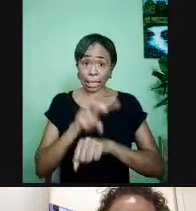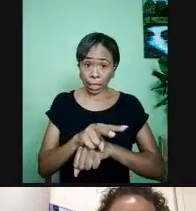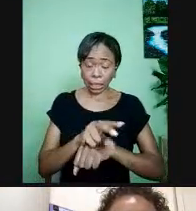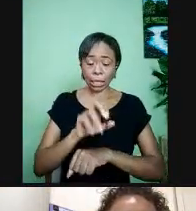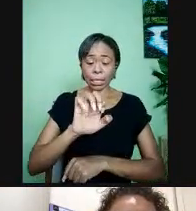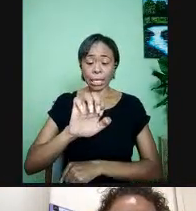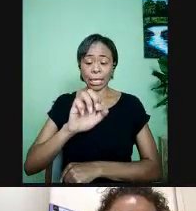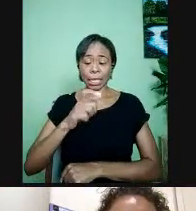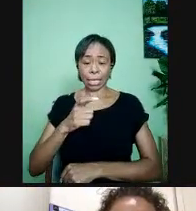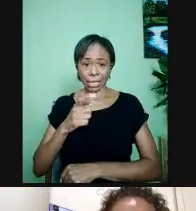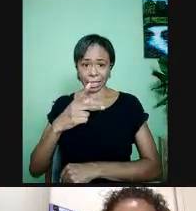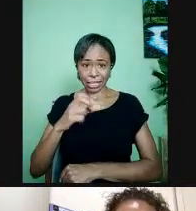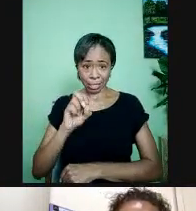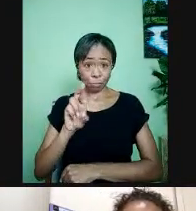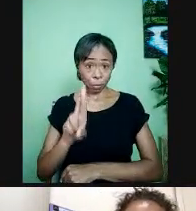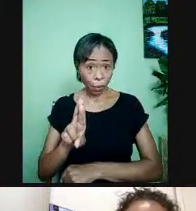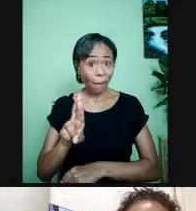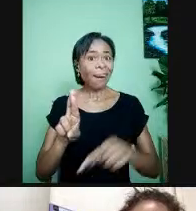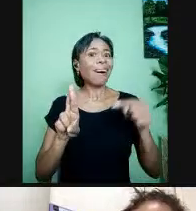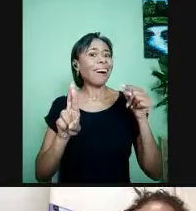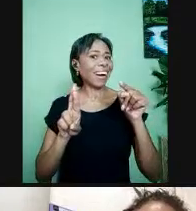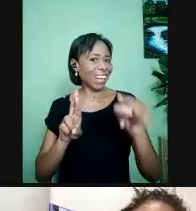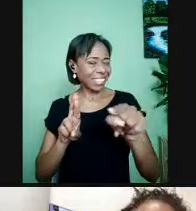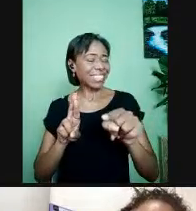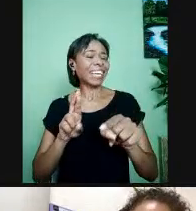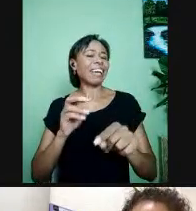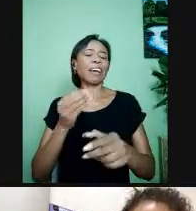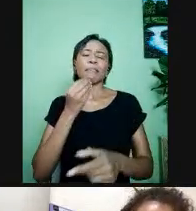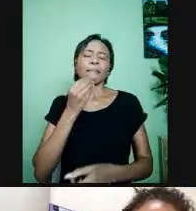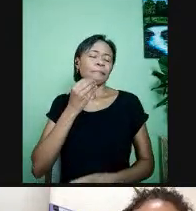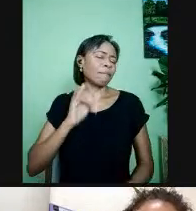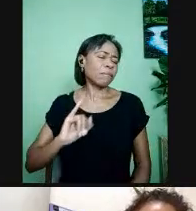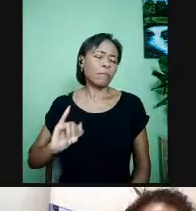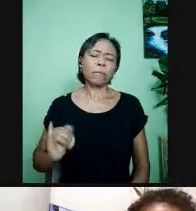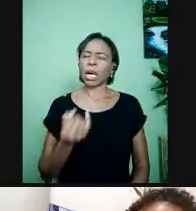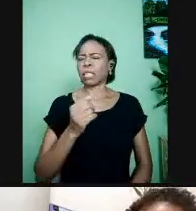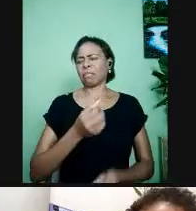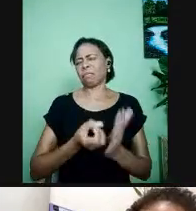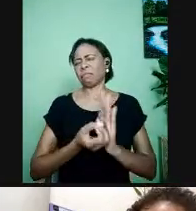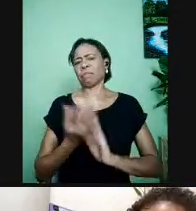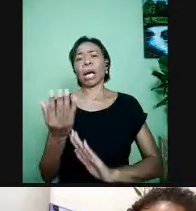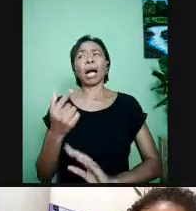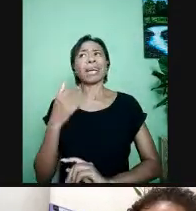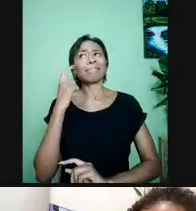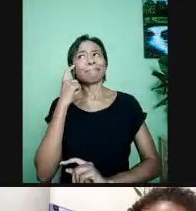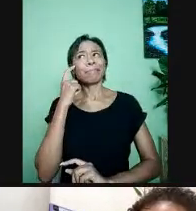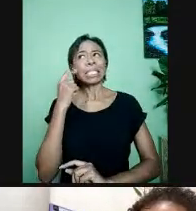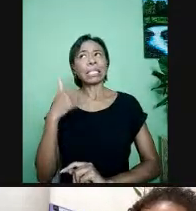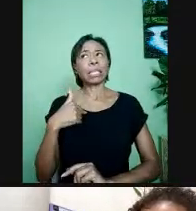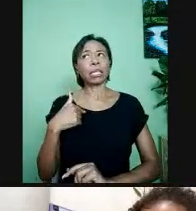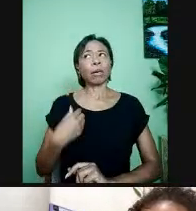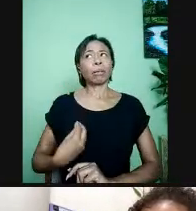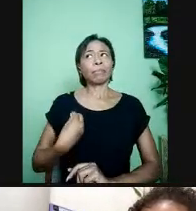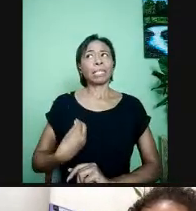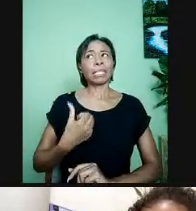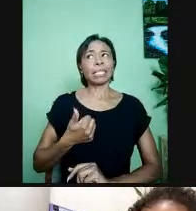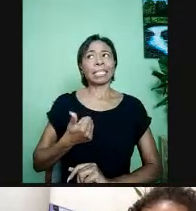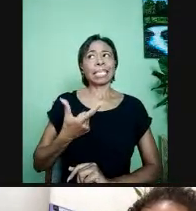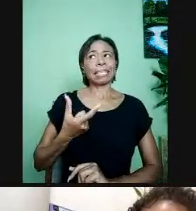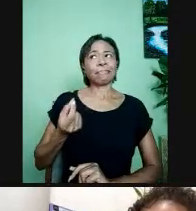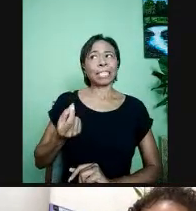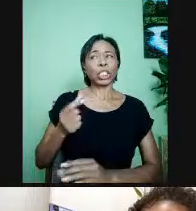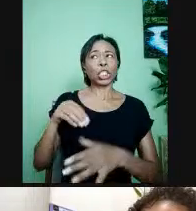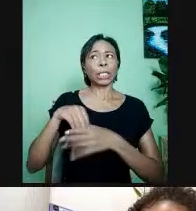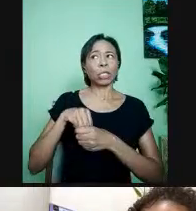aí infinitas oportunidades. Aí você deve estar se perguntando, ah, mas eu tenho que estar entre os 120. Não. Entendam, todos os